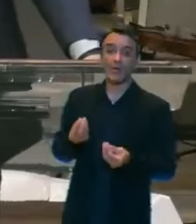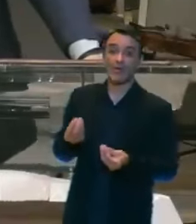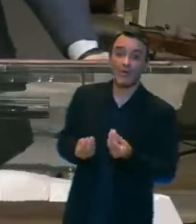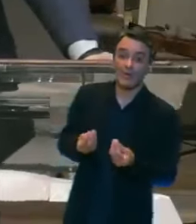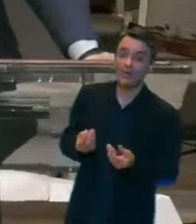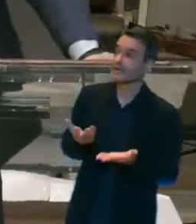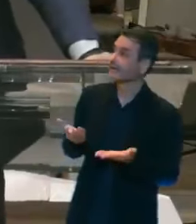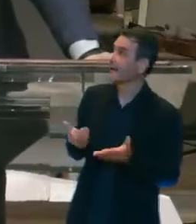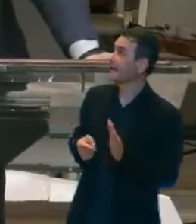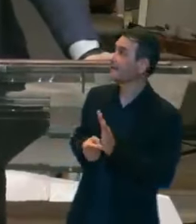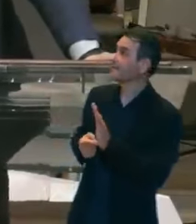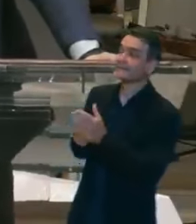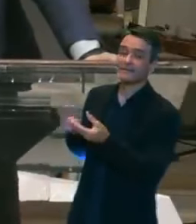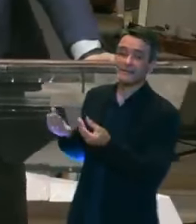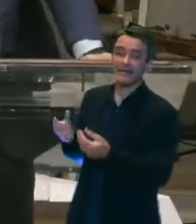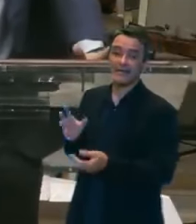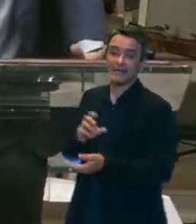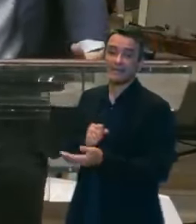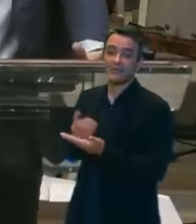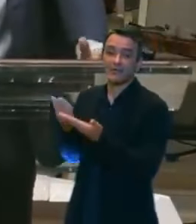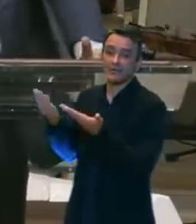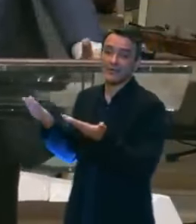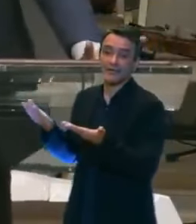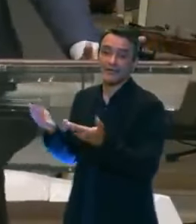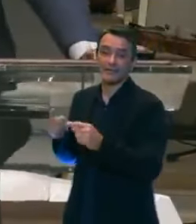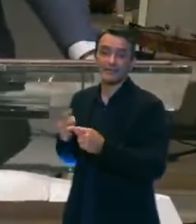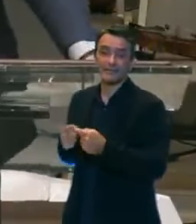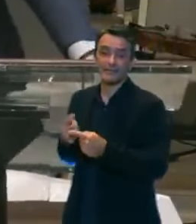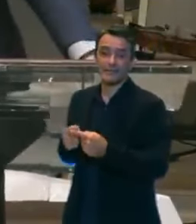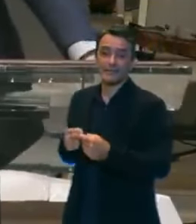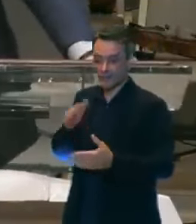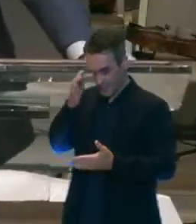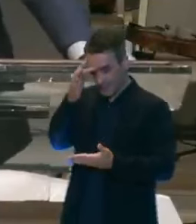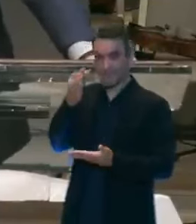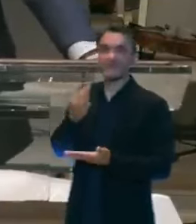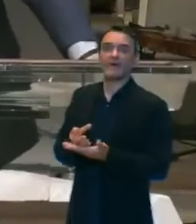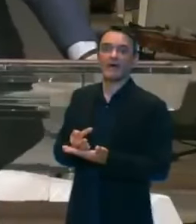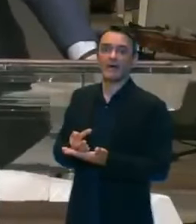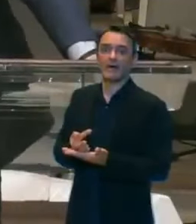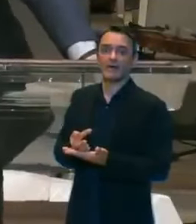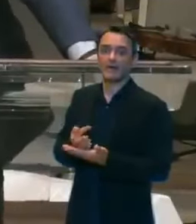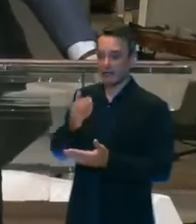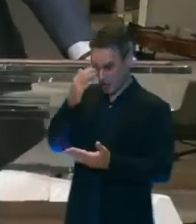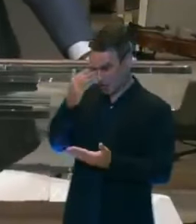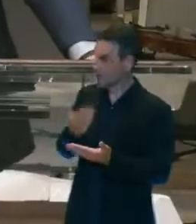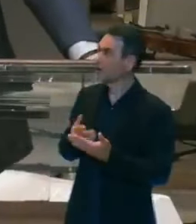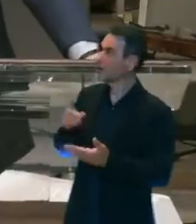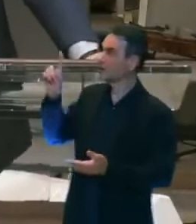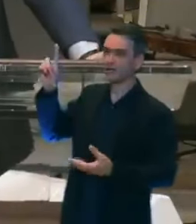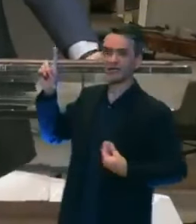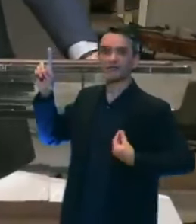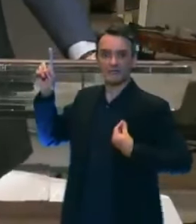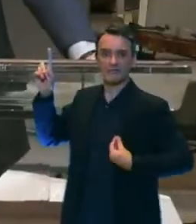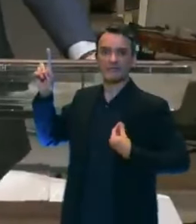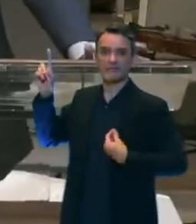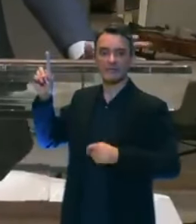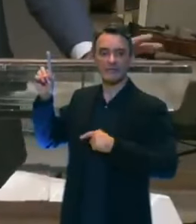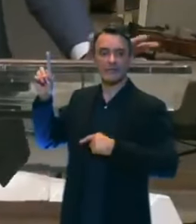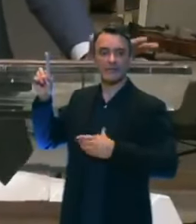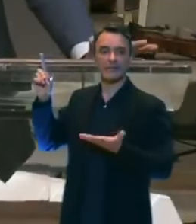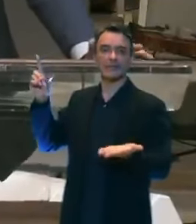aproxima de Deus creia que ele existe e que se torna galardoador dos que